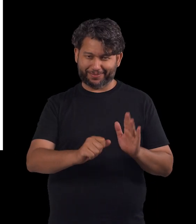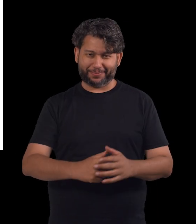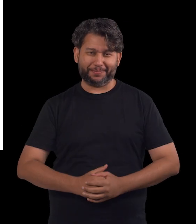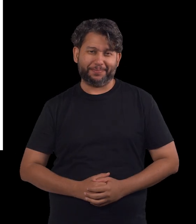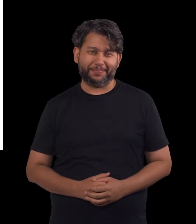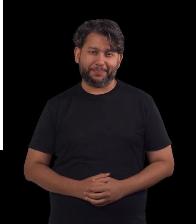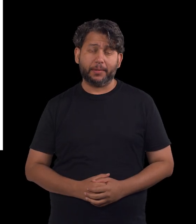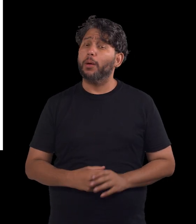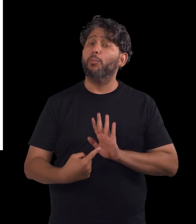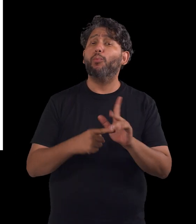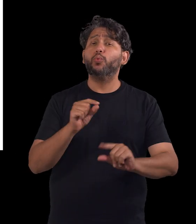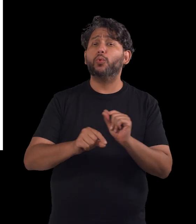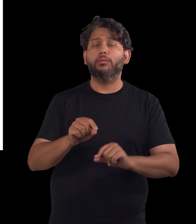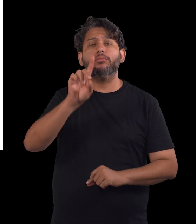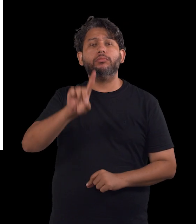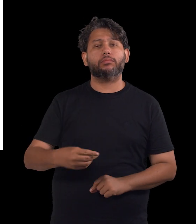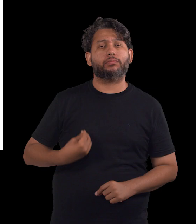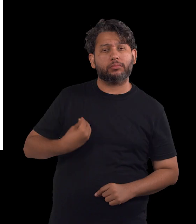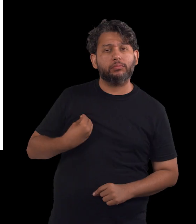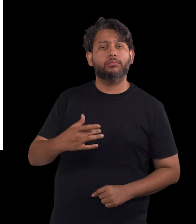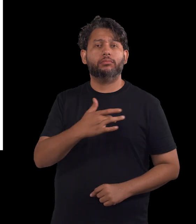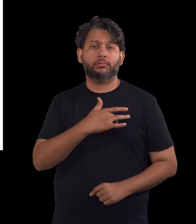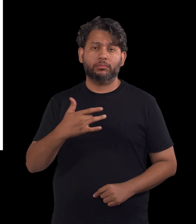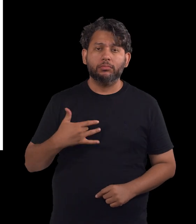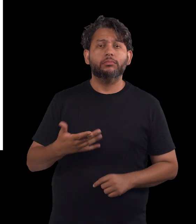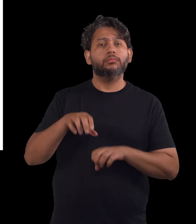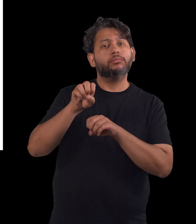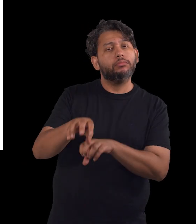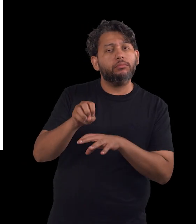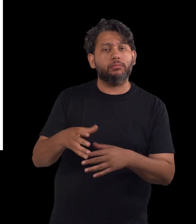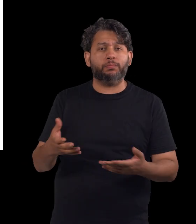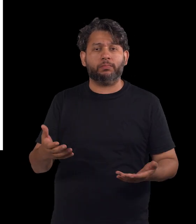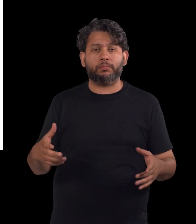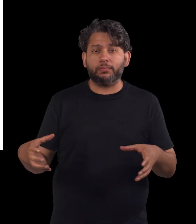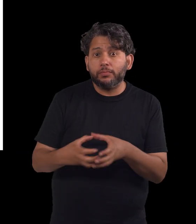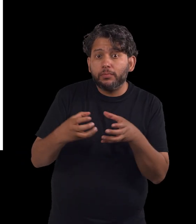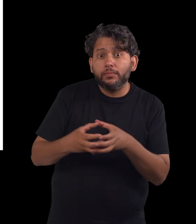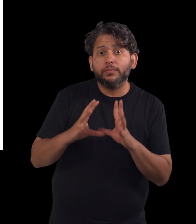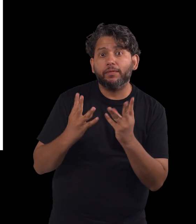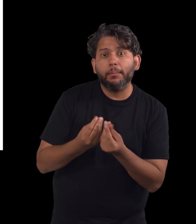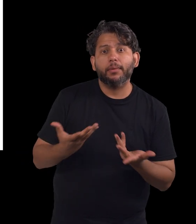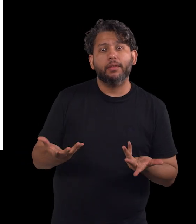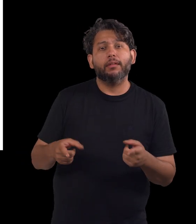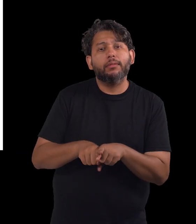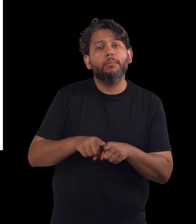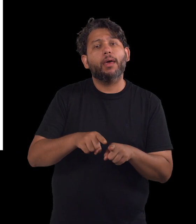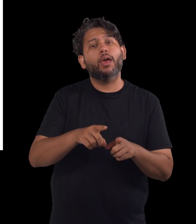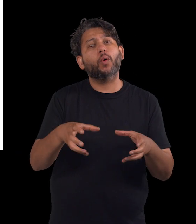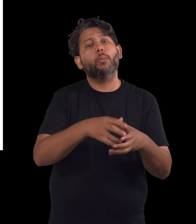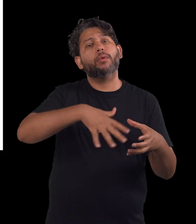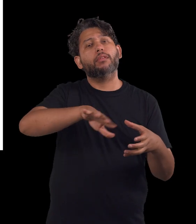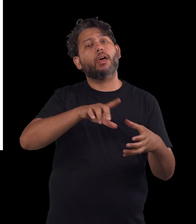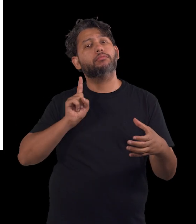do Adolescente. Ele assegura o direito à vida, à saúde, à educação, à convivência familiar e